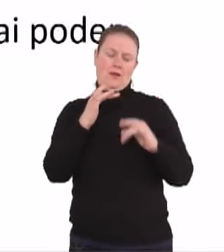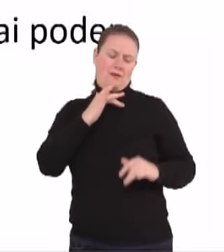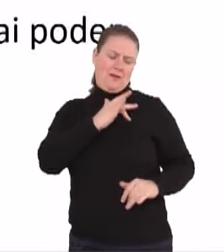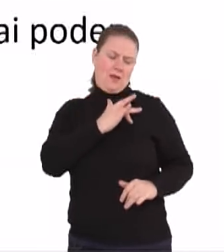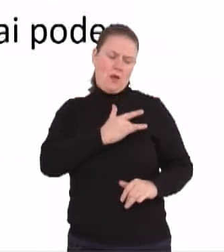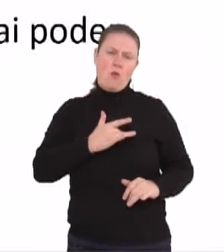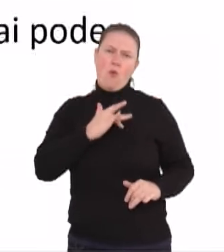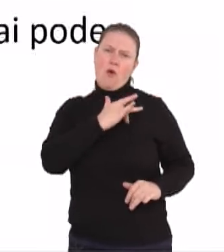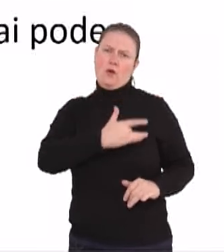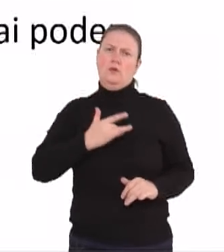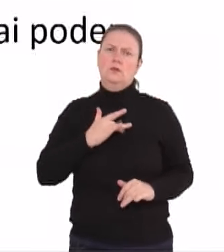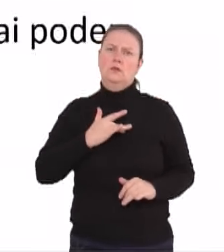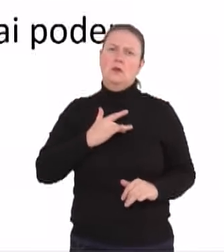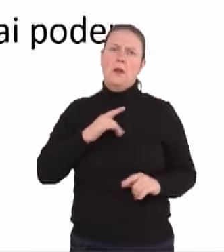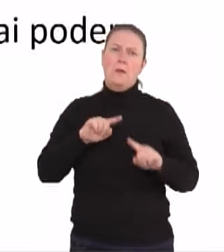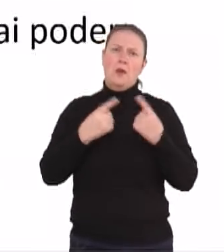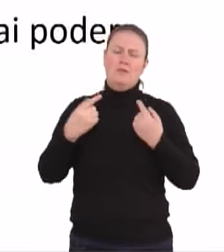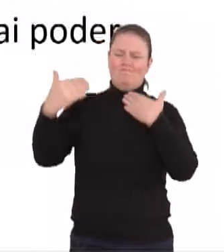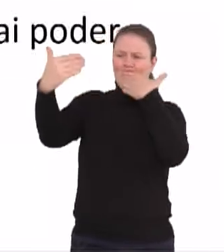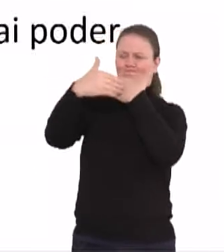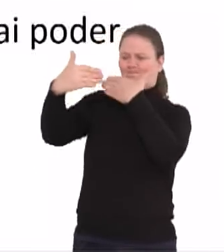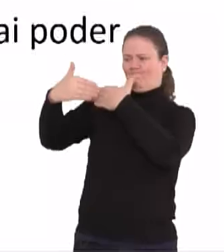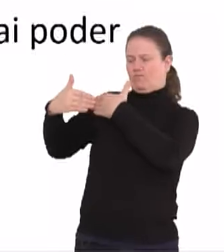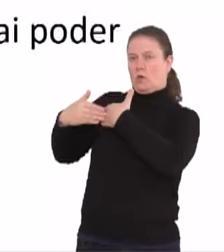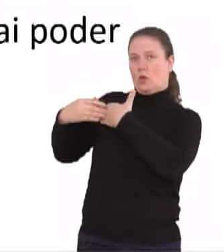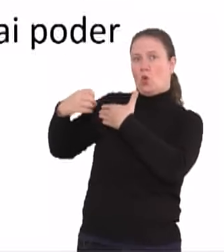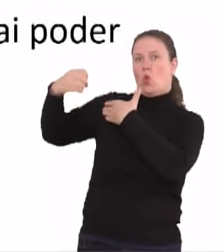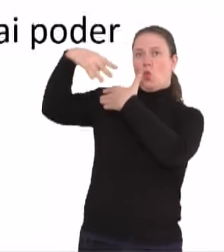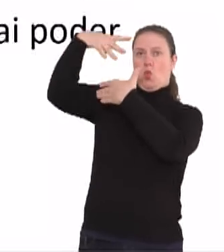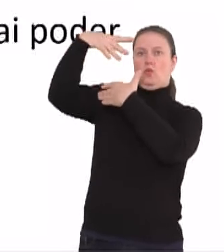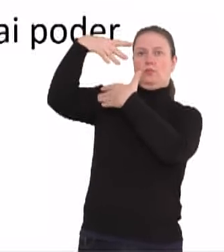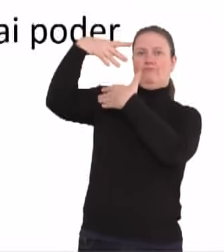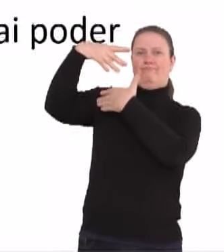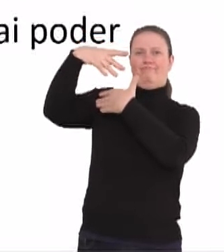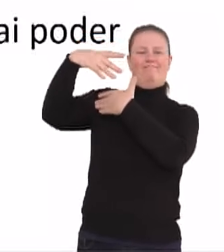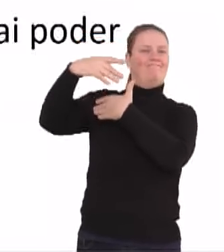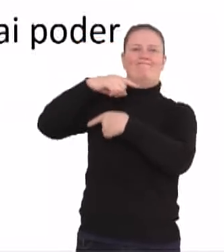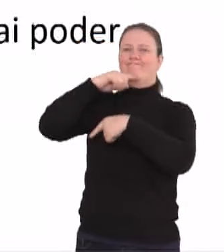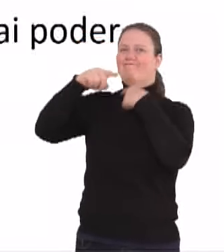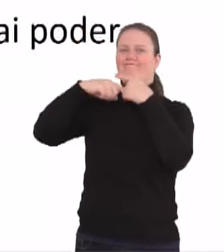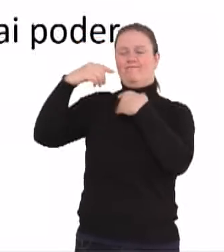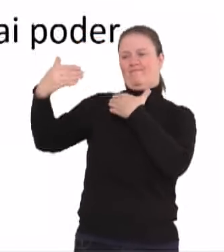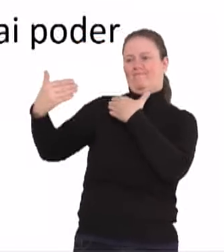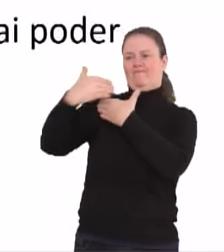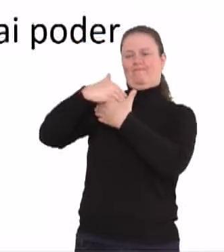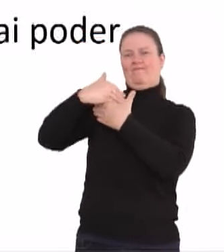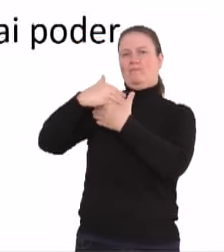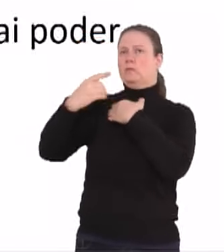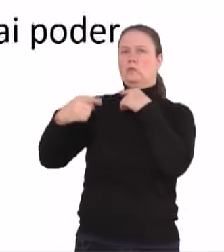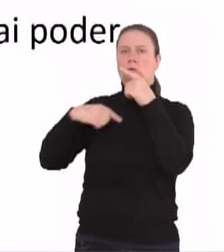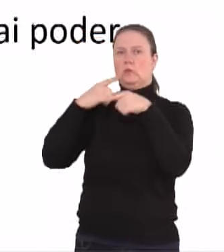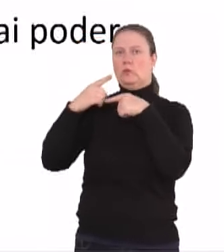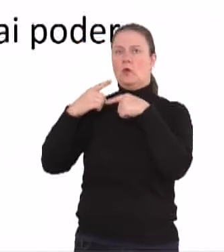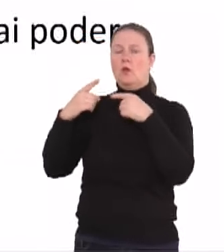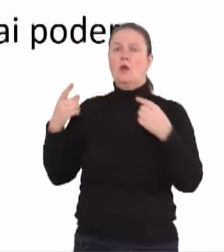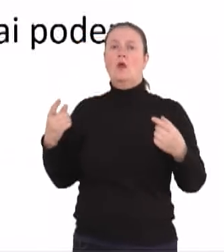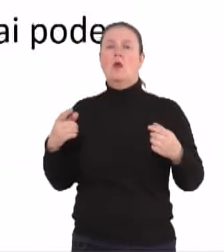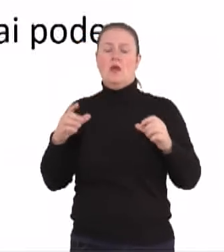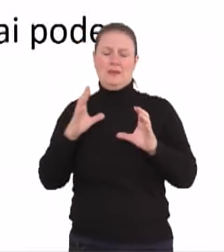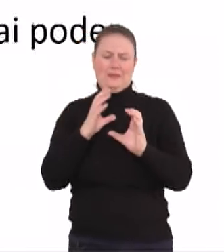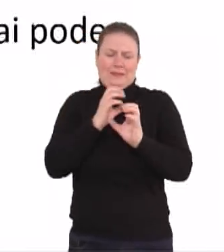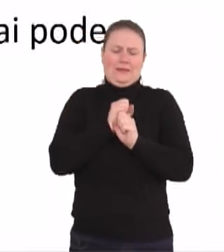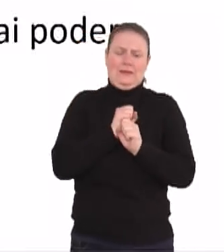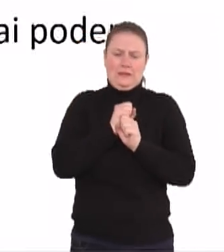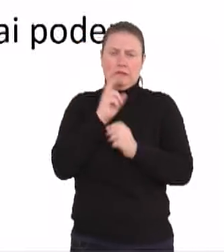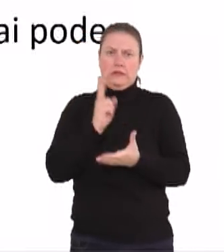deixava a luz penetrar entre seus corpos, onde ficavam os filhos. Obrigados a viver apertados e sempre